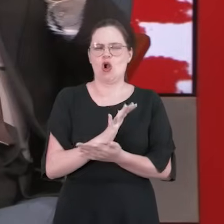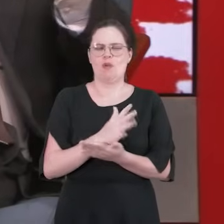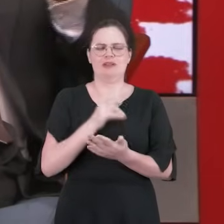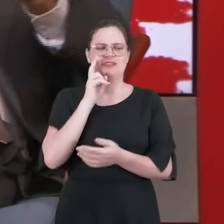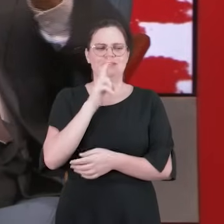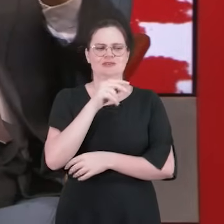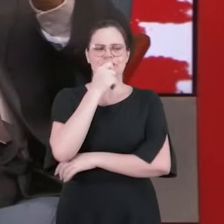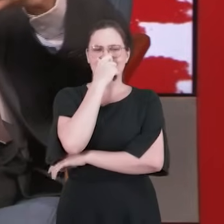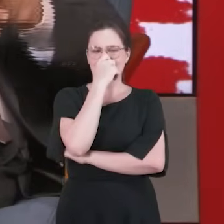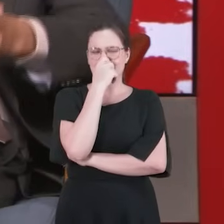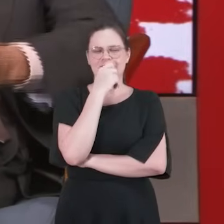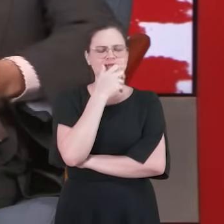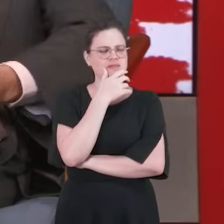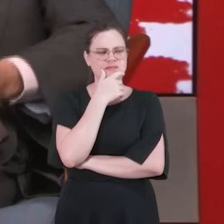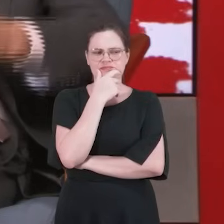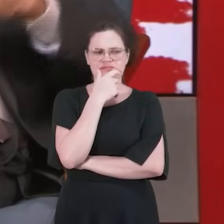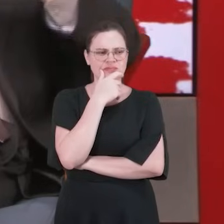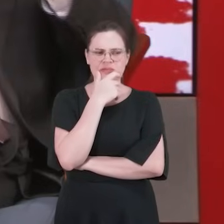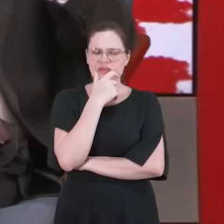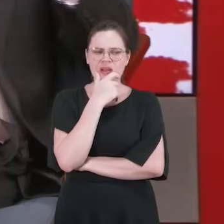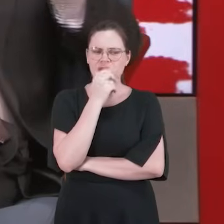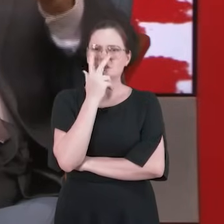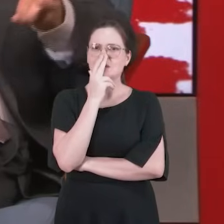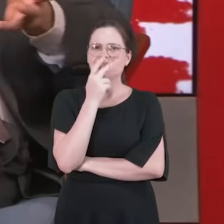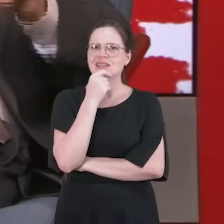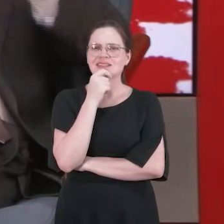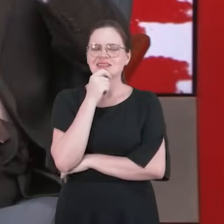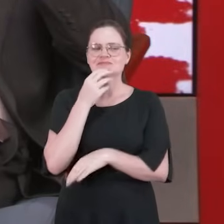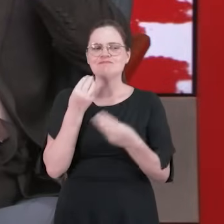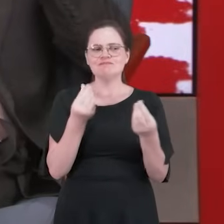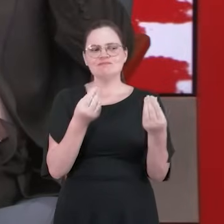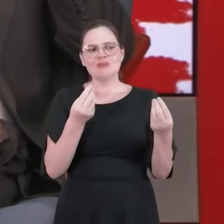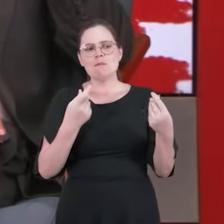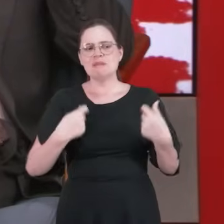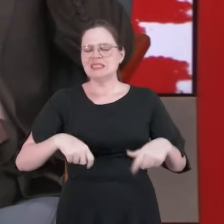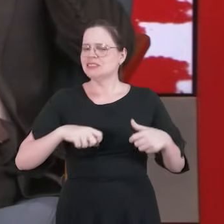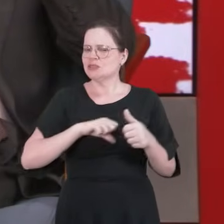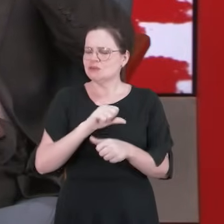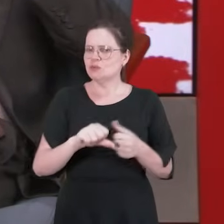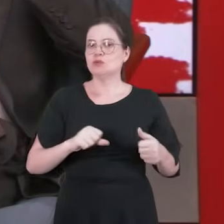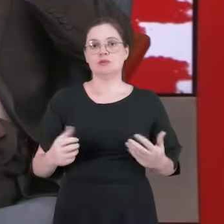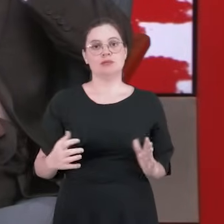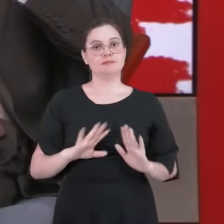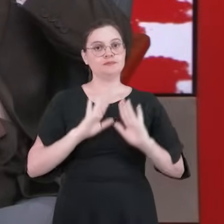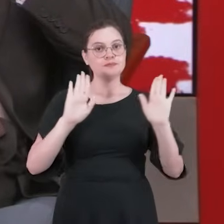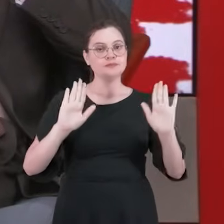uma coisa que precisa ser realizada, alguma coisa precisa mudar. Até que um dia,